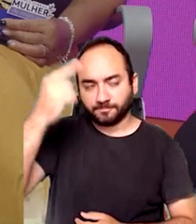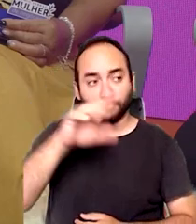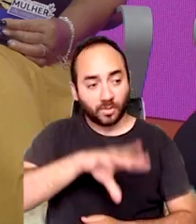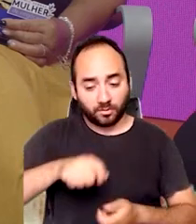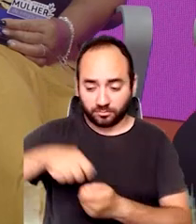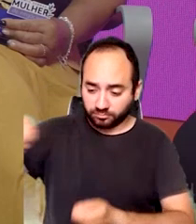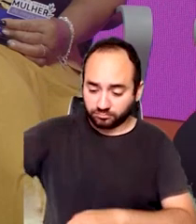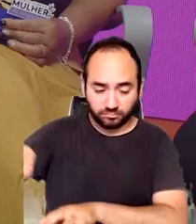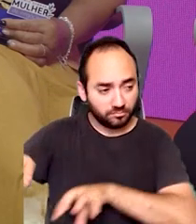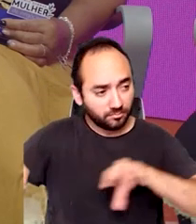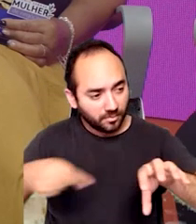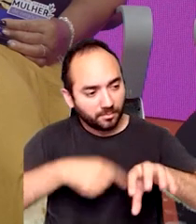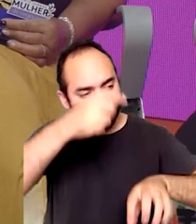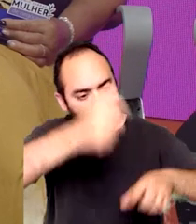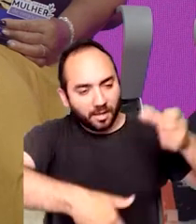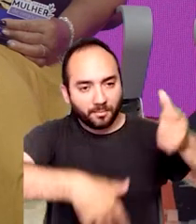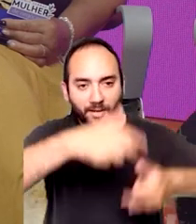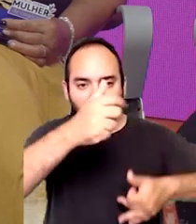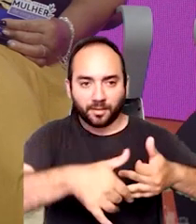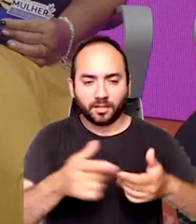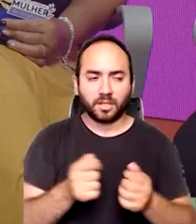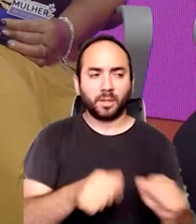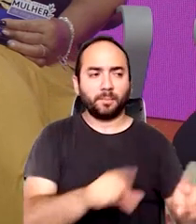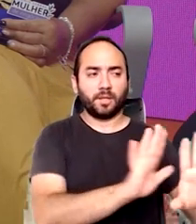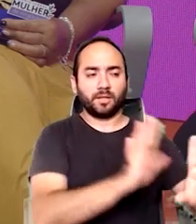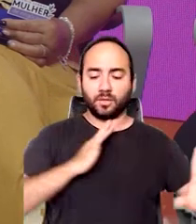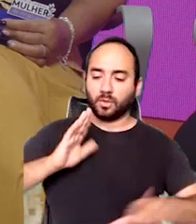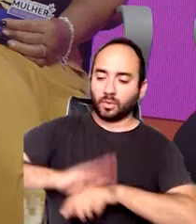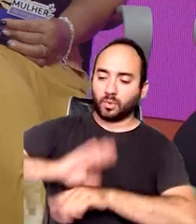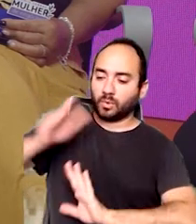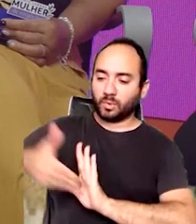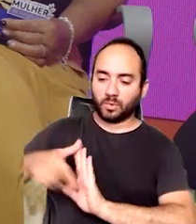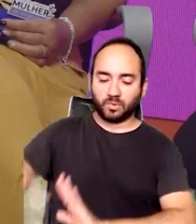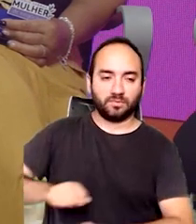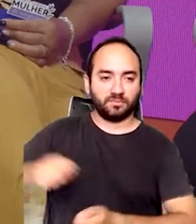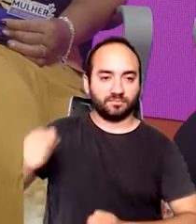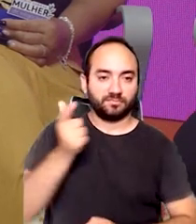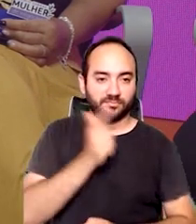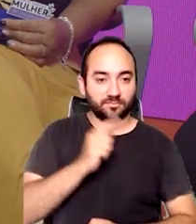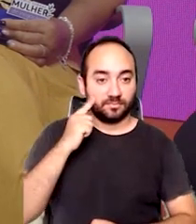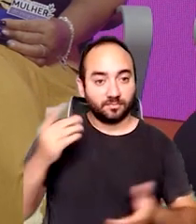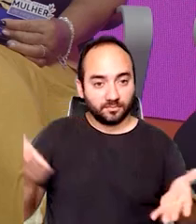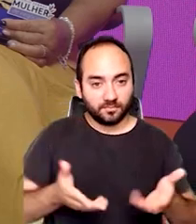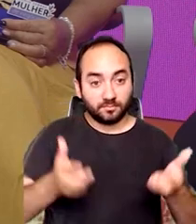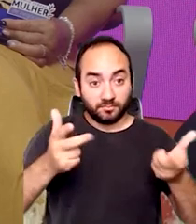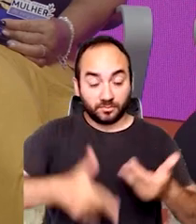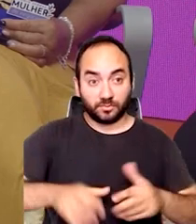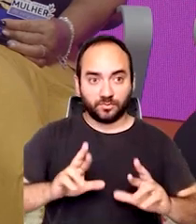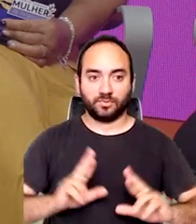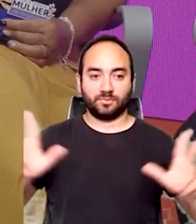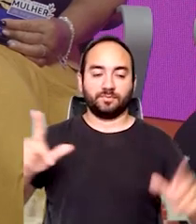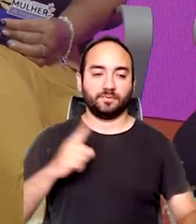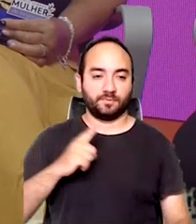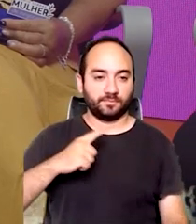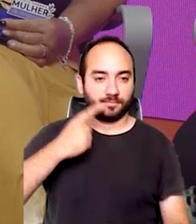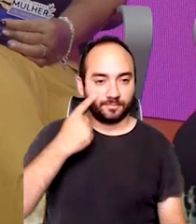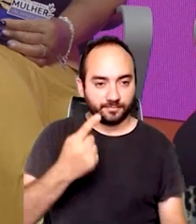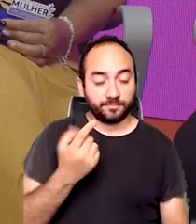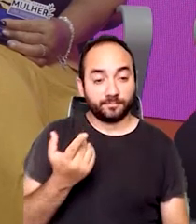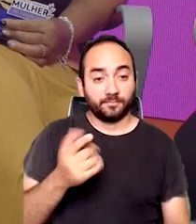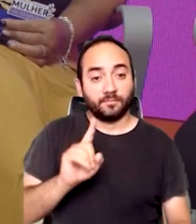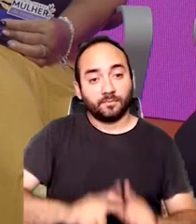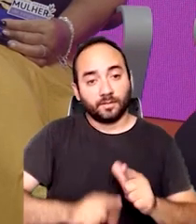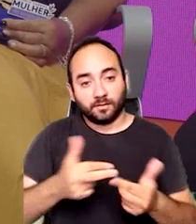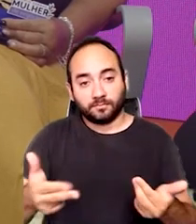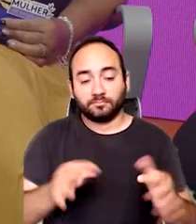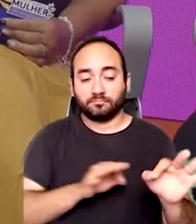tal coisa aqui tem isso Geni tem isso tem eu falei não não preciso de nada eu levo tudo que é que hoje é um super diferencial